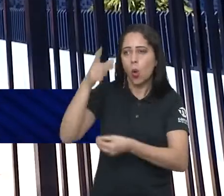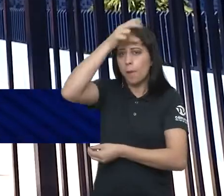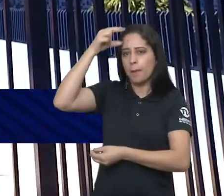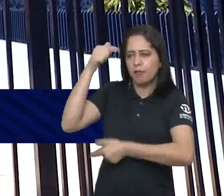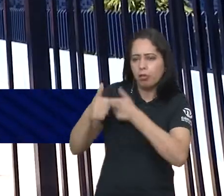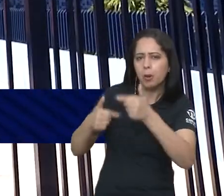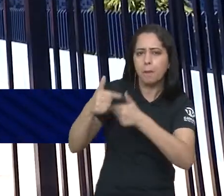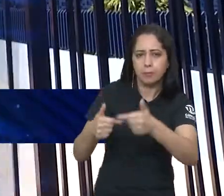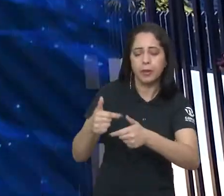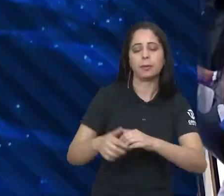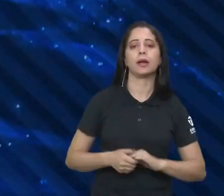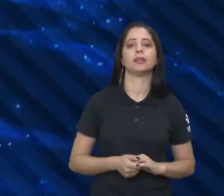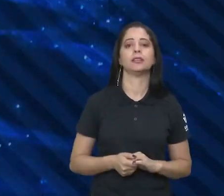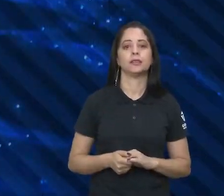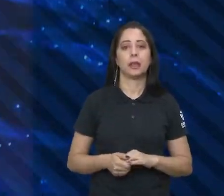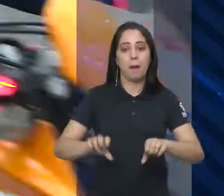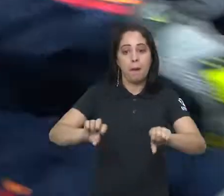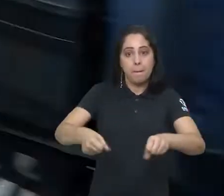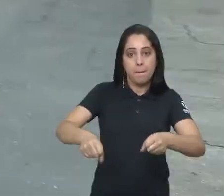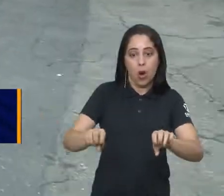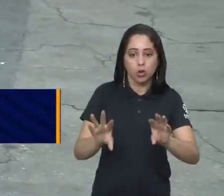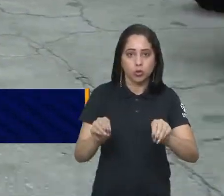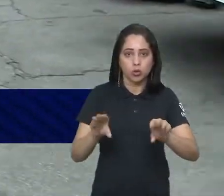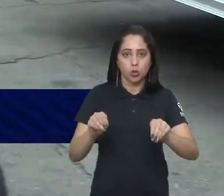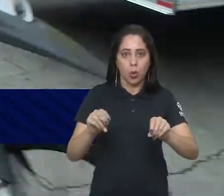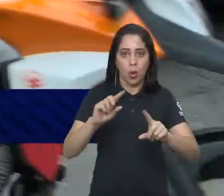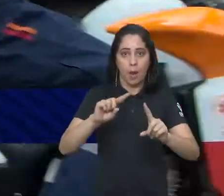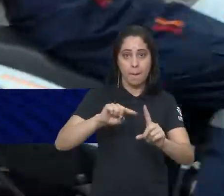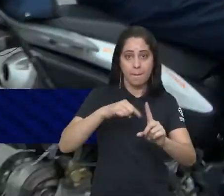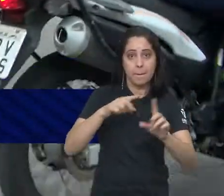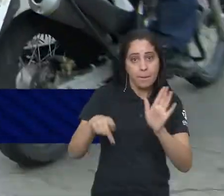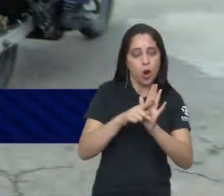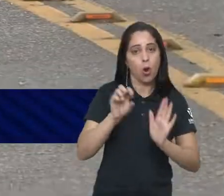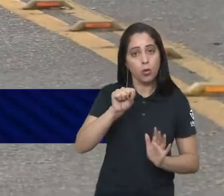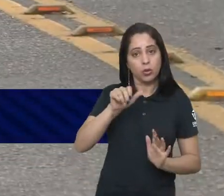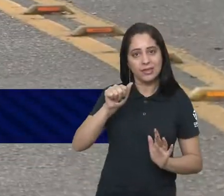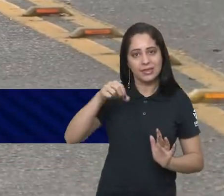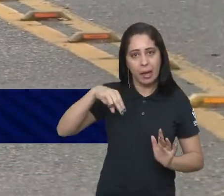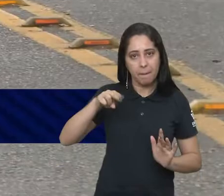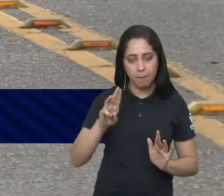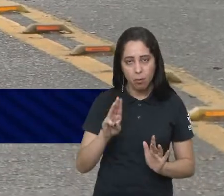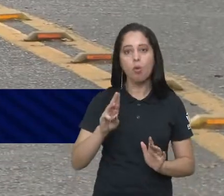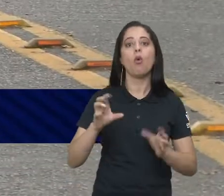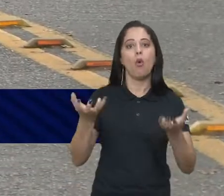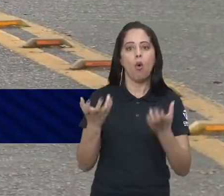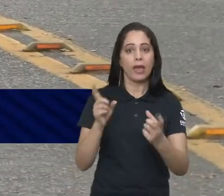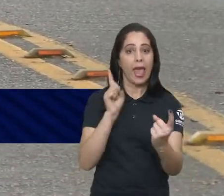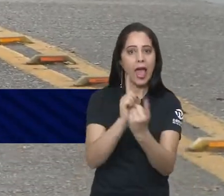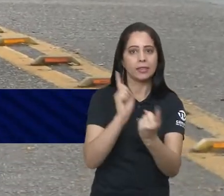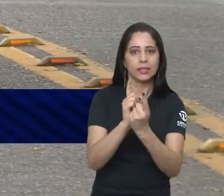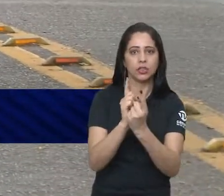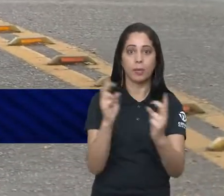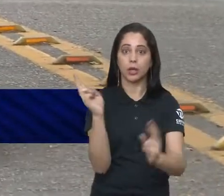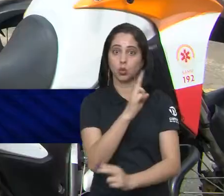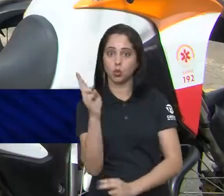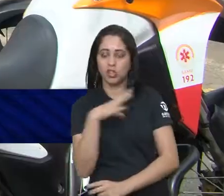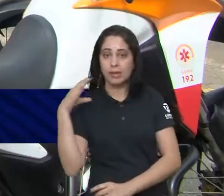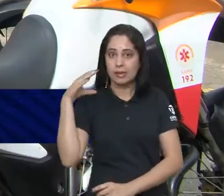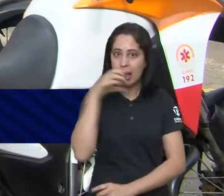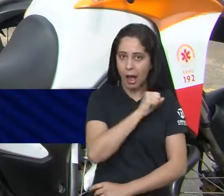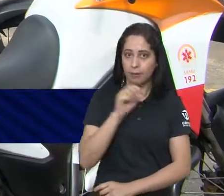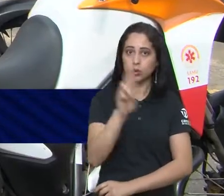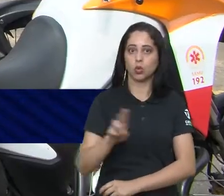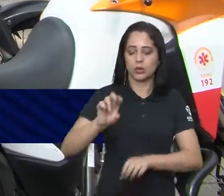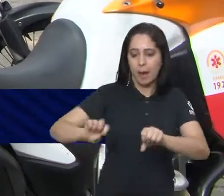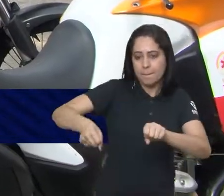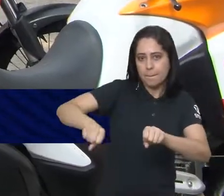desenvolvido pelo poder público. Motolância, novo serviço oferecido pela Prefeitura, quer agilizar atendimentos de emergência